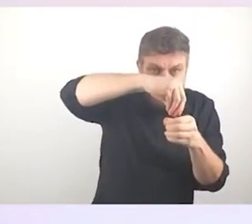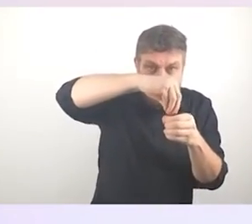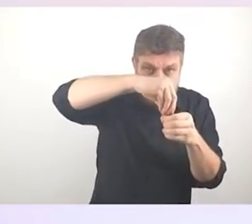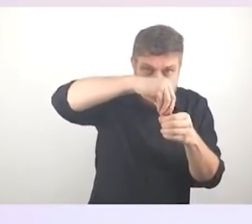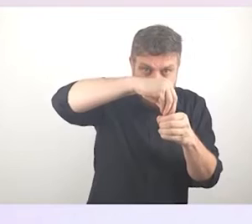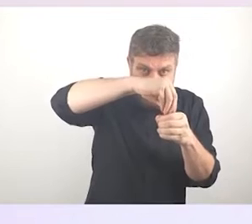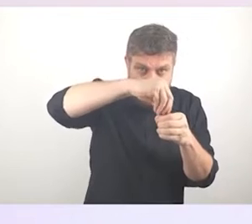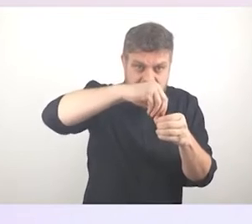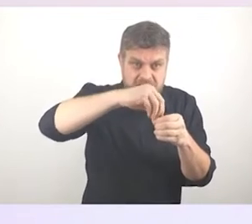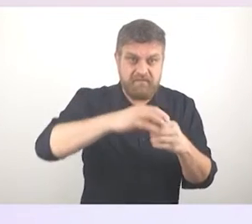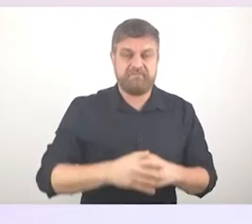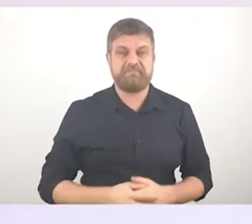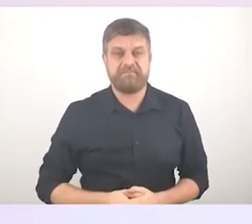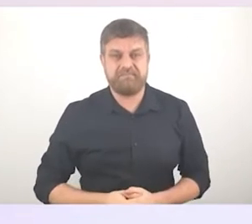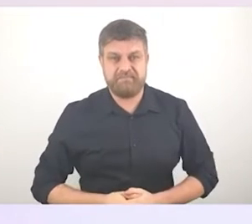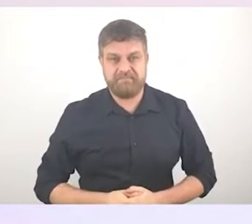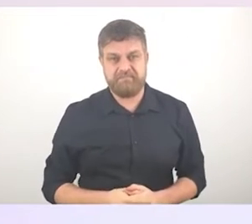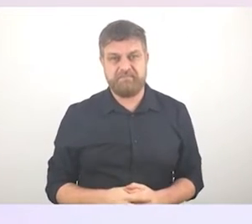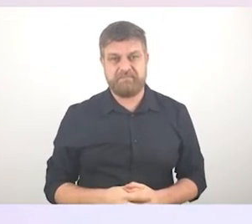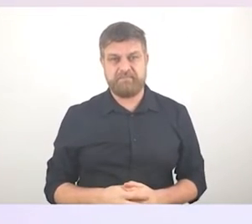de miçanga.